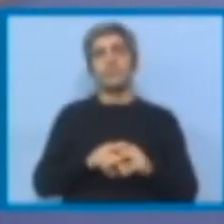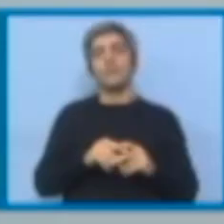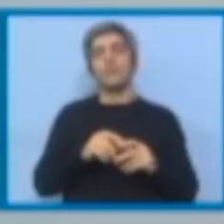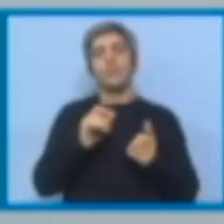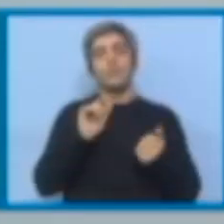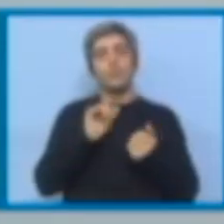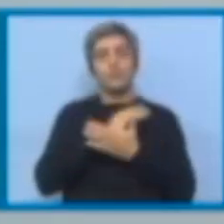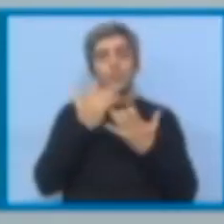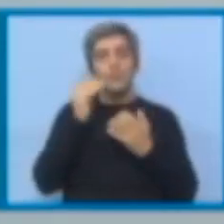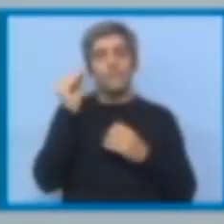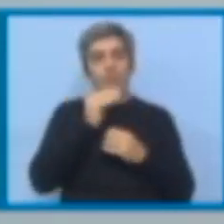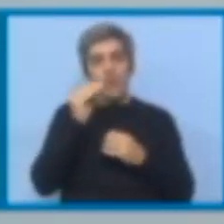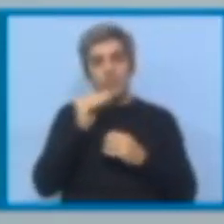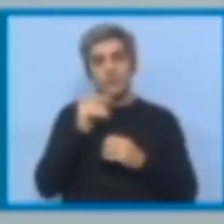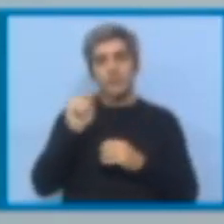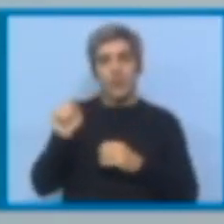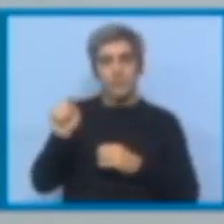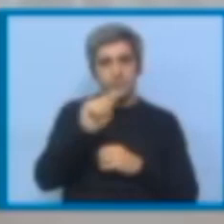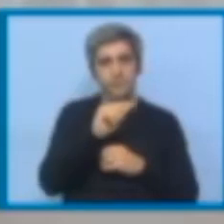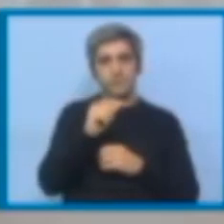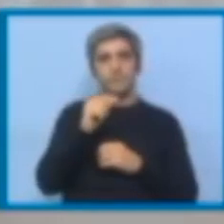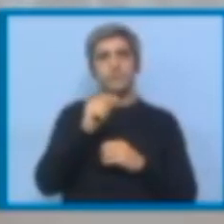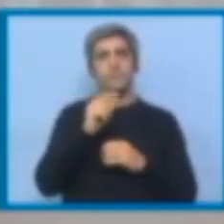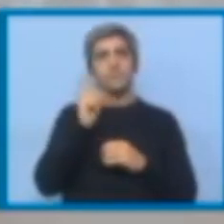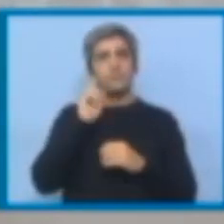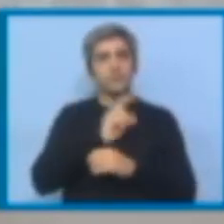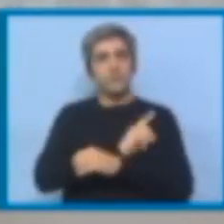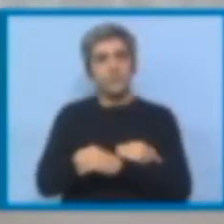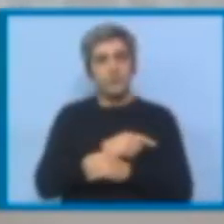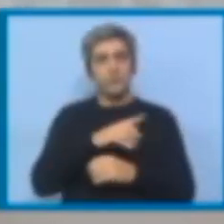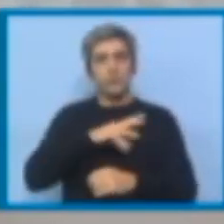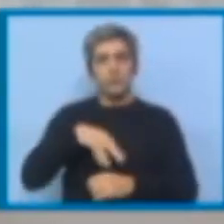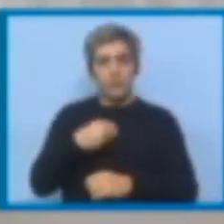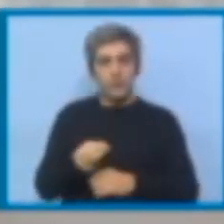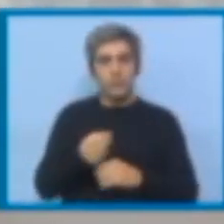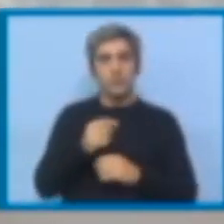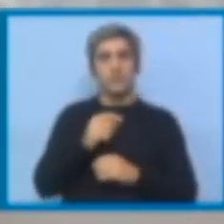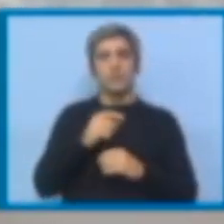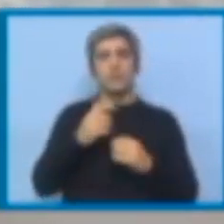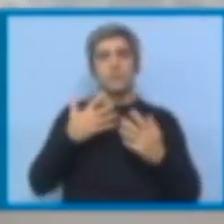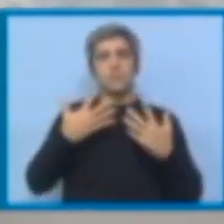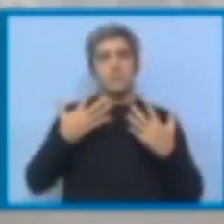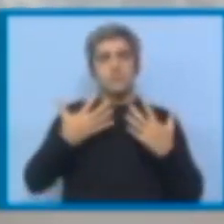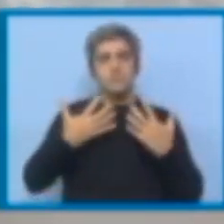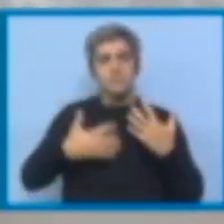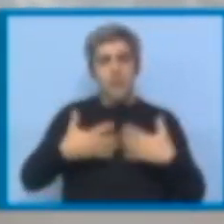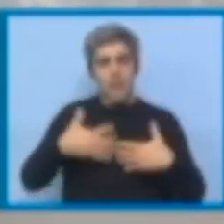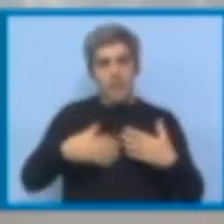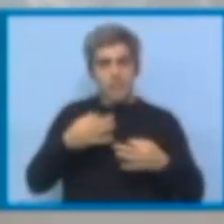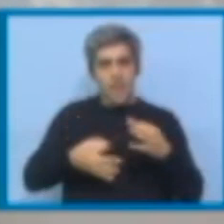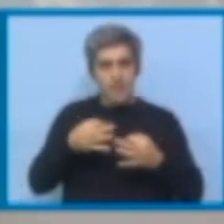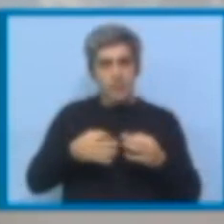fake news por parte de potências mundiais, por parte de máquinas partidárias